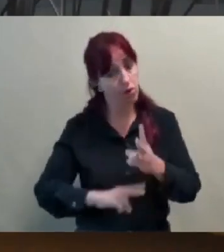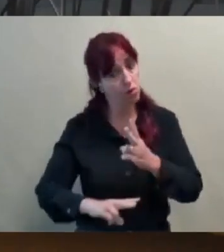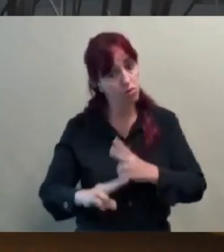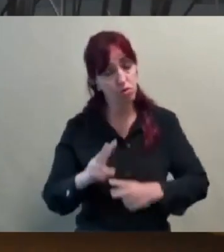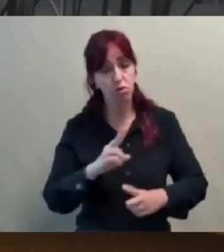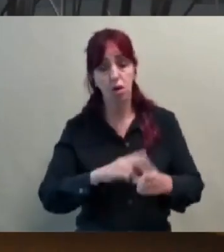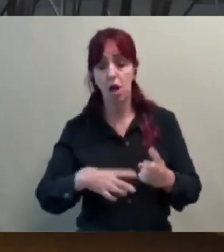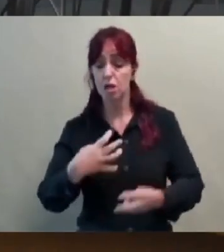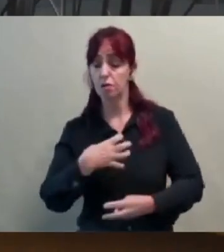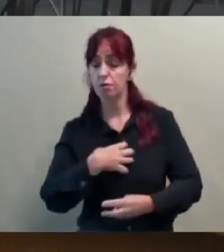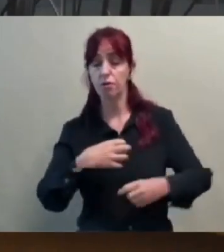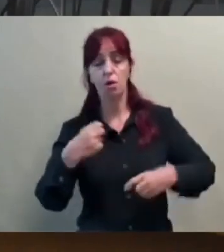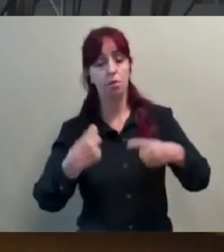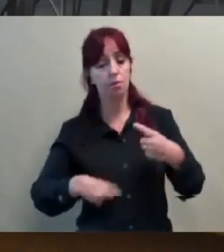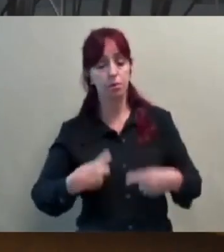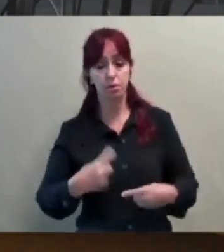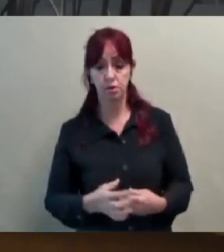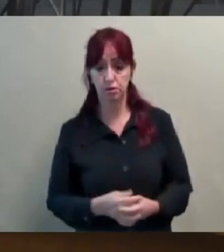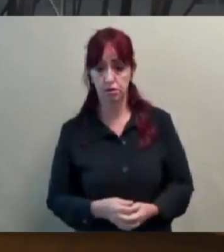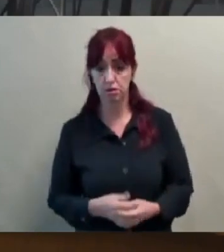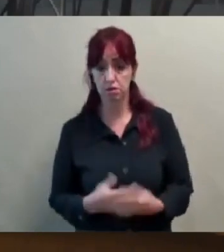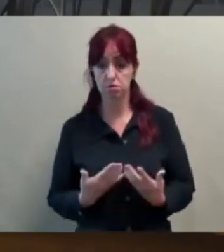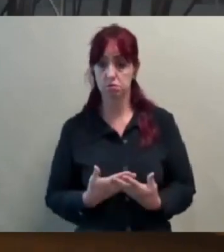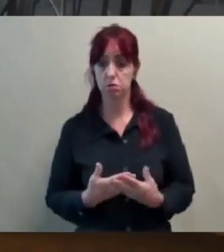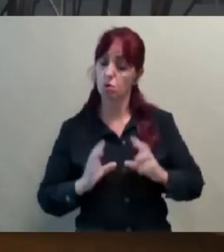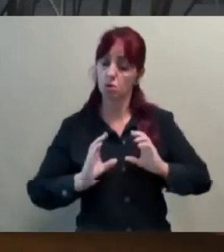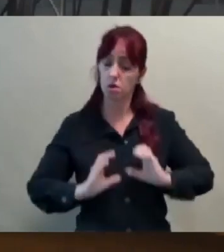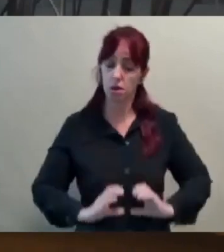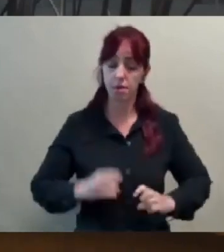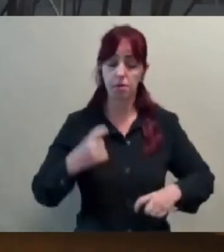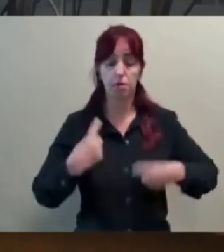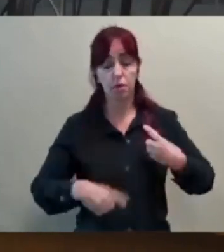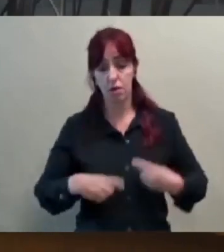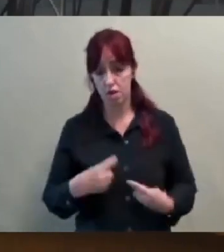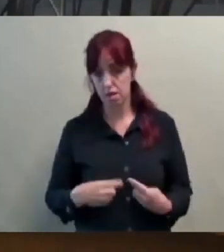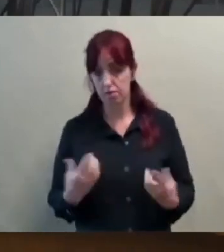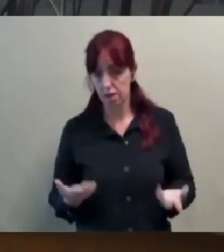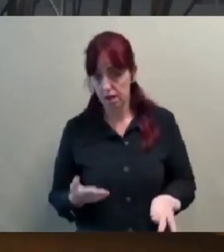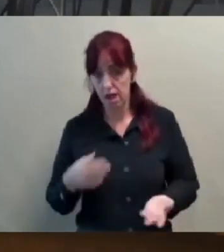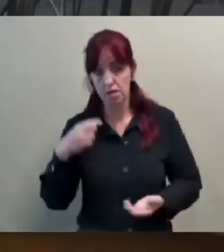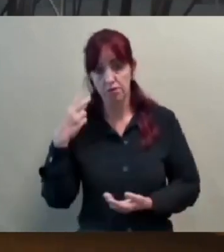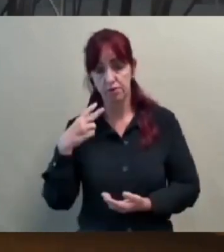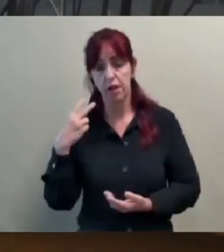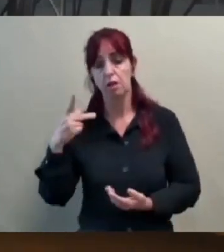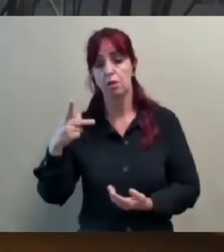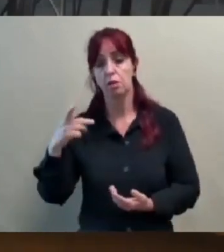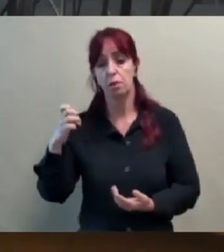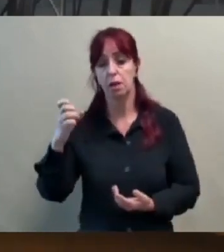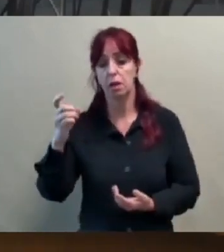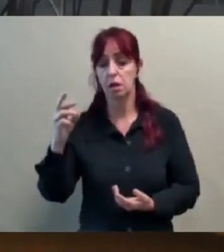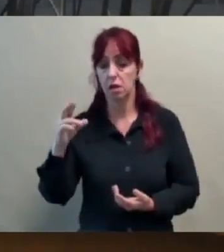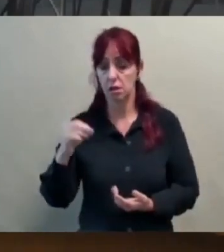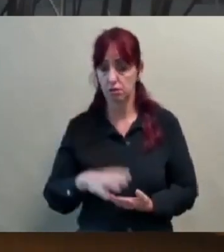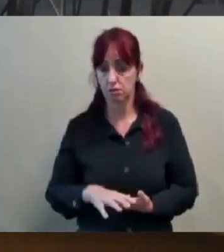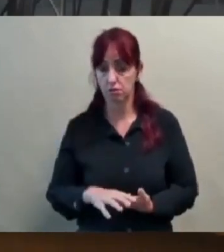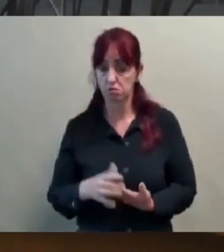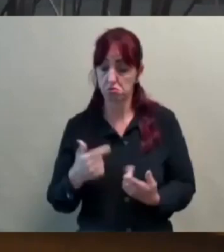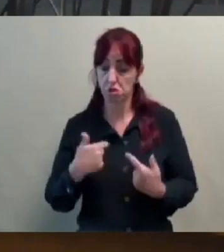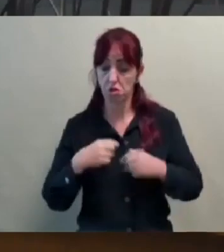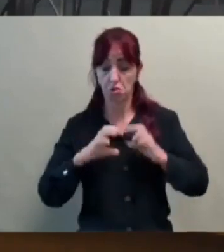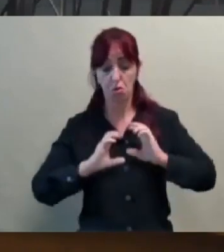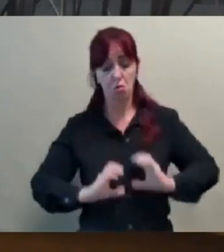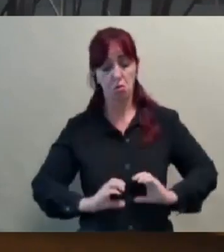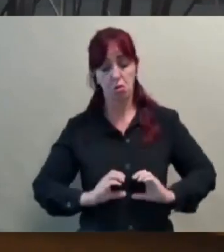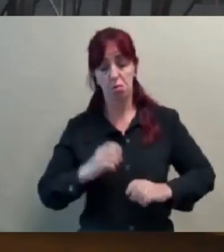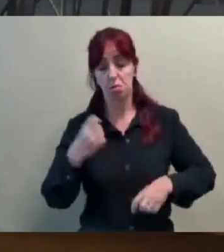forma política, posições políticas, não é isso? Vereador Pedro Patrus, que Vossa Excelência disse, eu tomei uma posição política, então